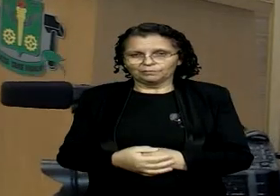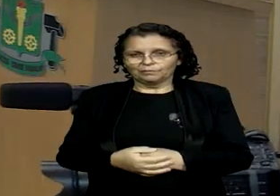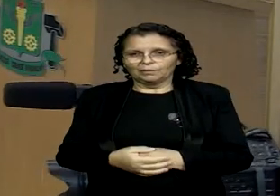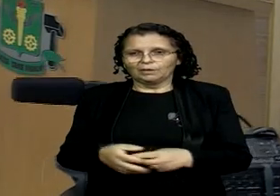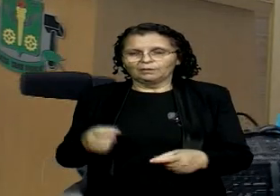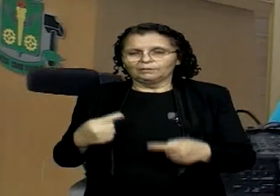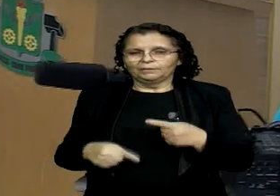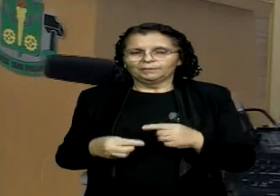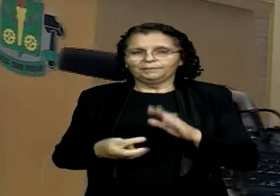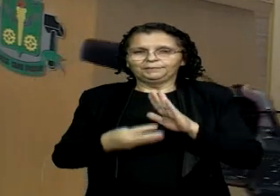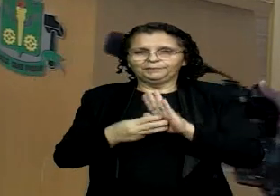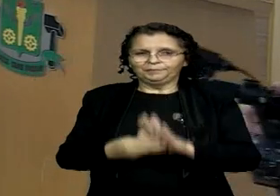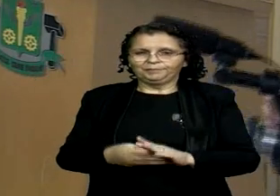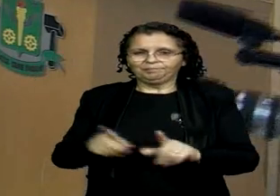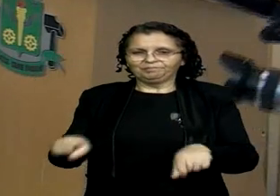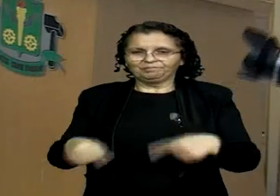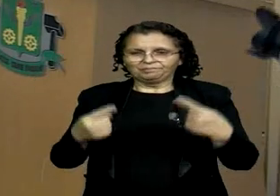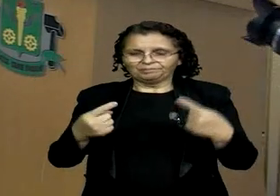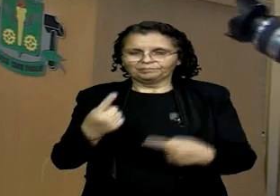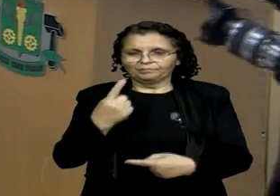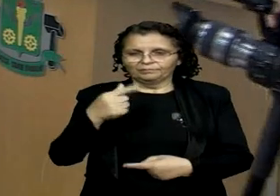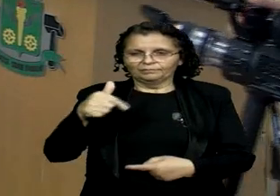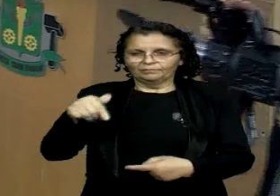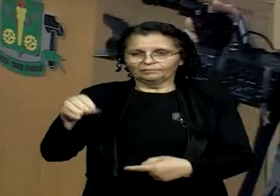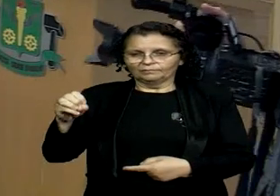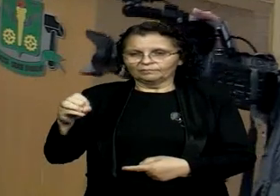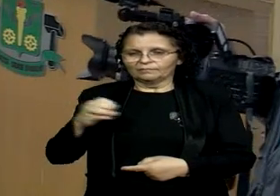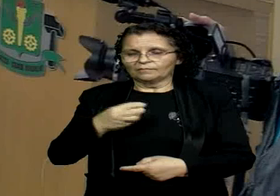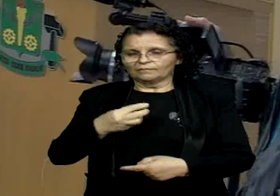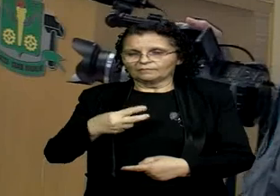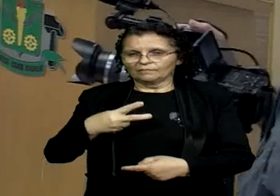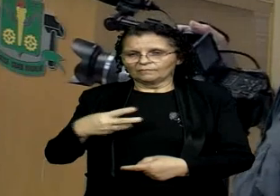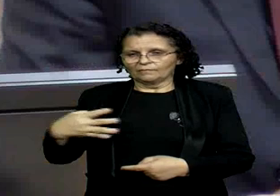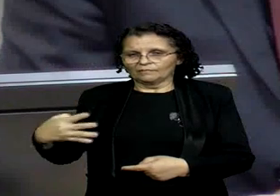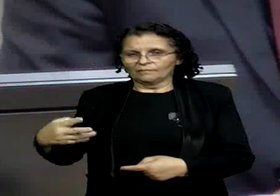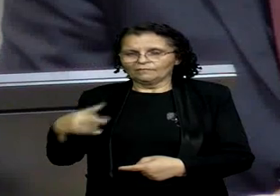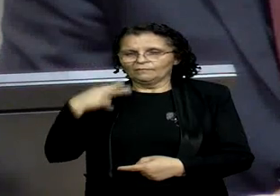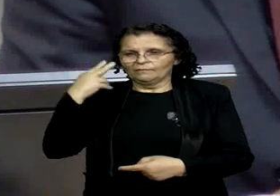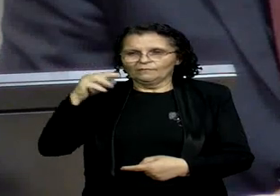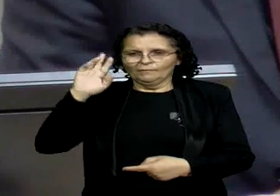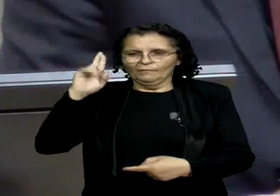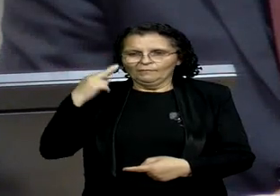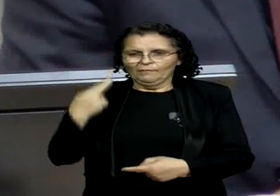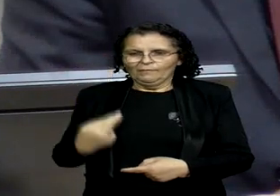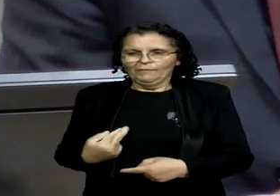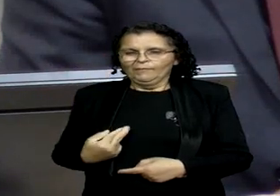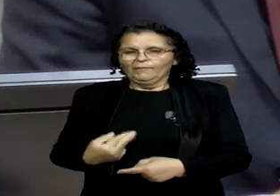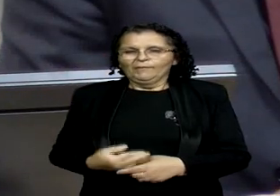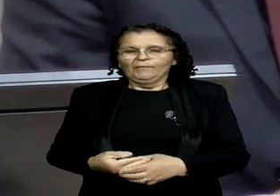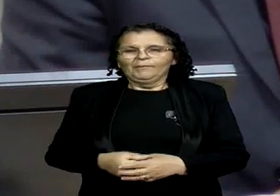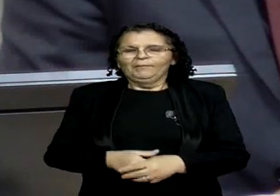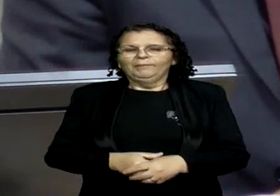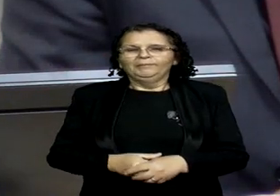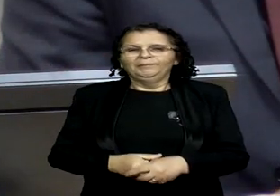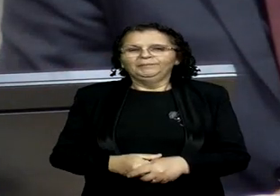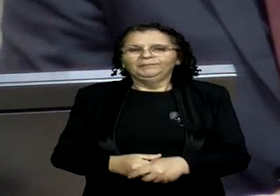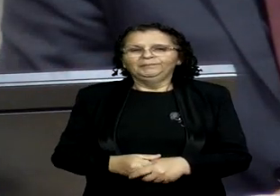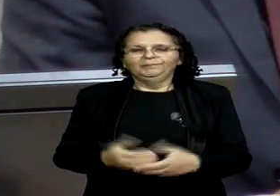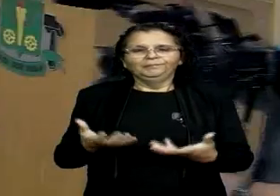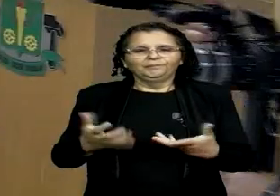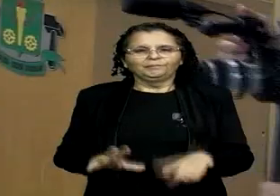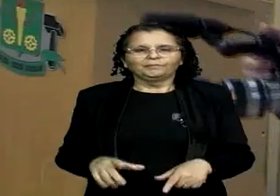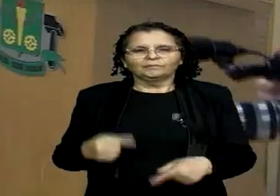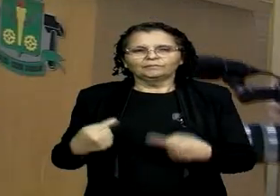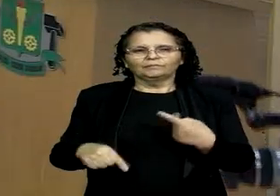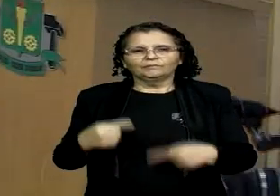Continua em discussão a moção de repúdio 170/2024 da nobre vereadora Ana Paula Rossi. Não havendo